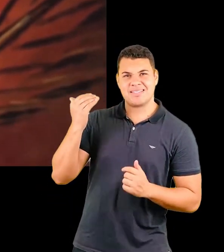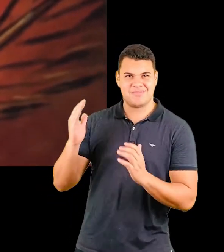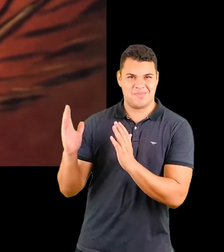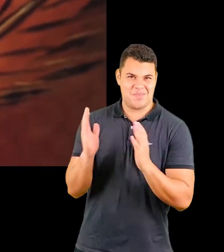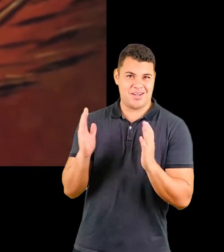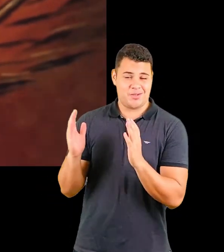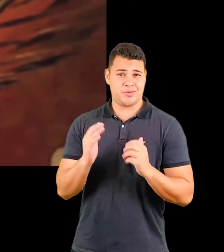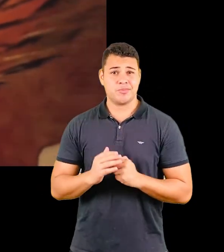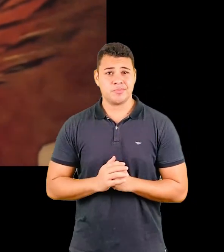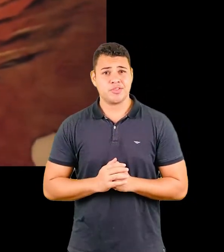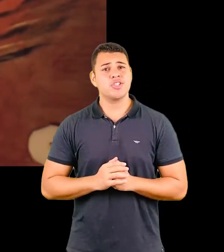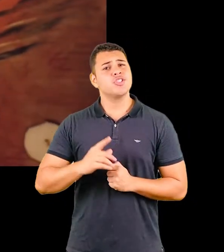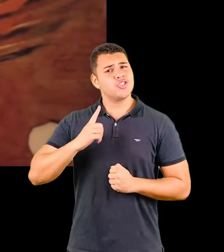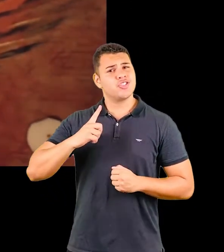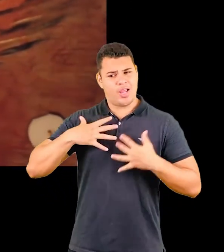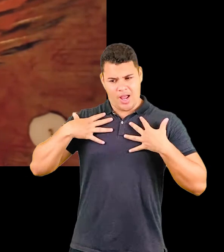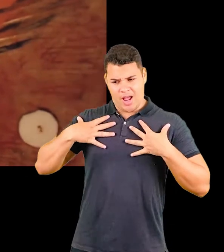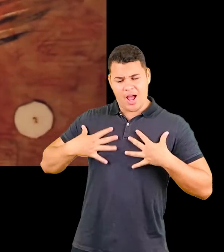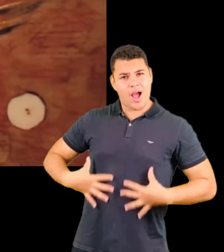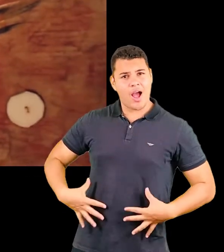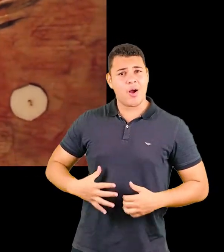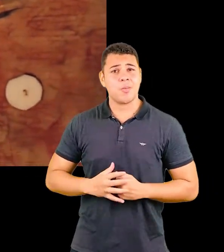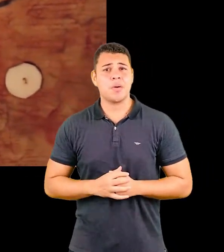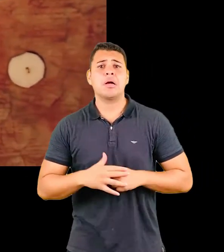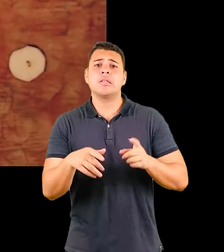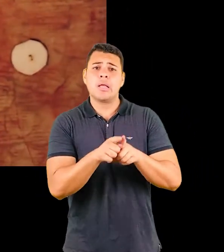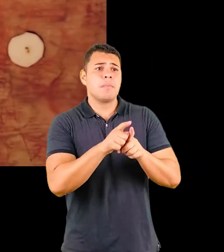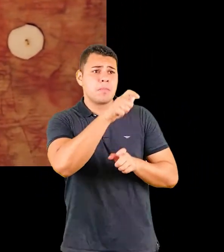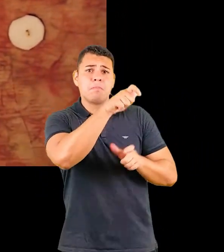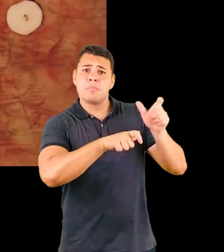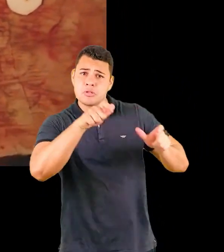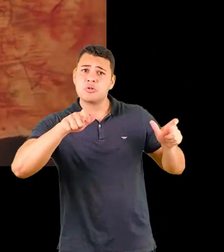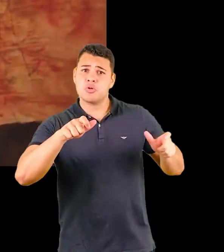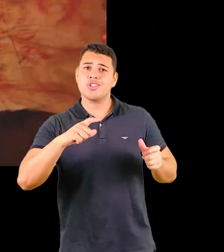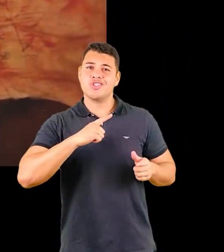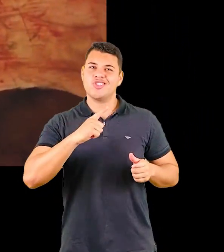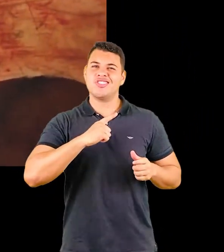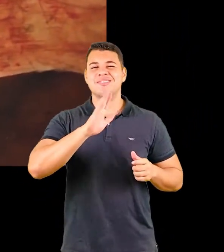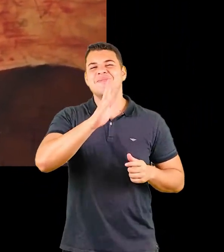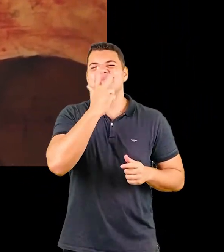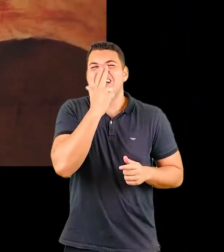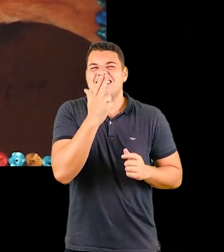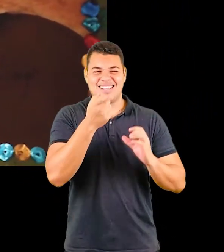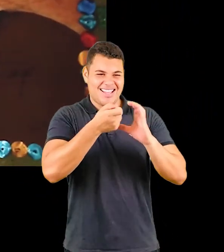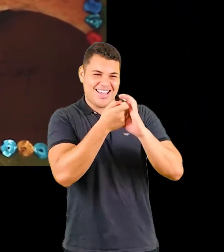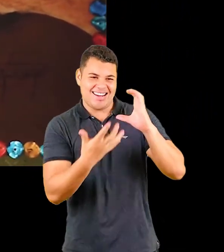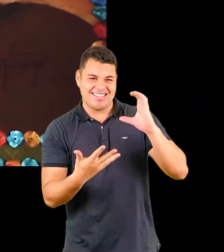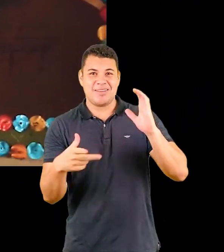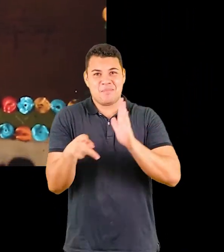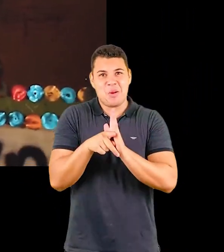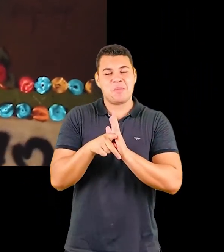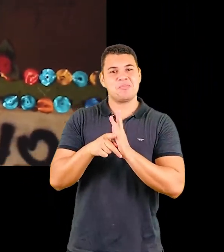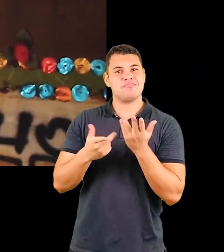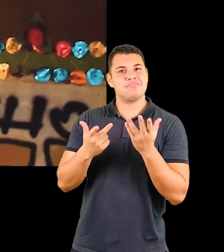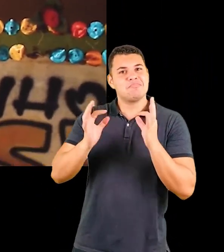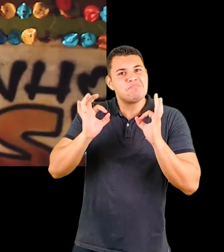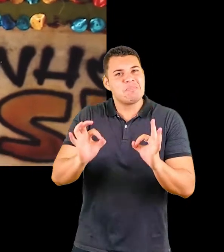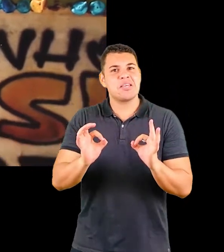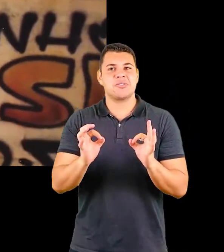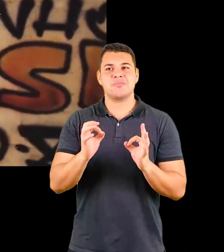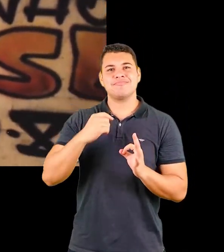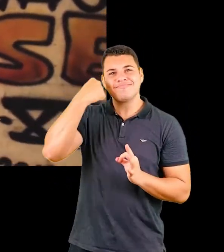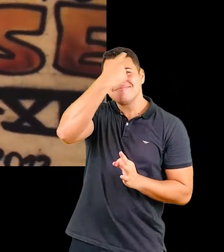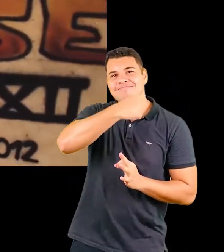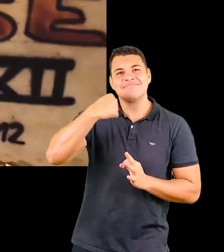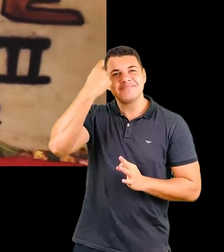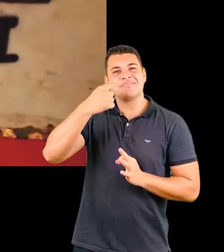olhando os vestes, né? Até tem gente que tem gente de índio, Tem aquela cara, né? Feito